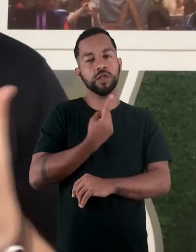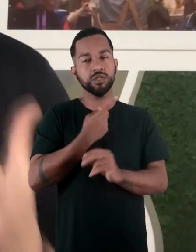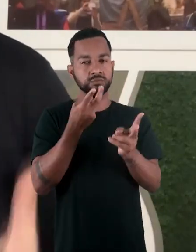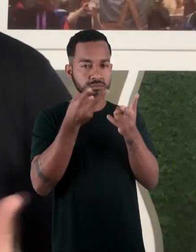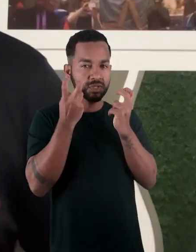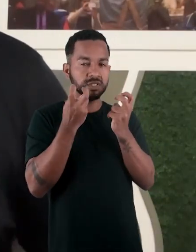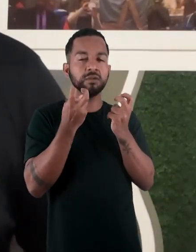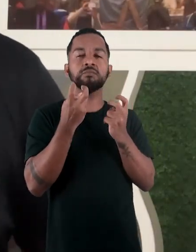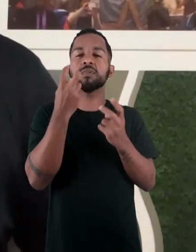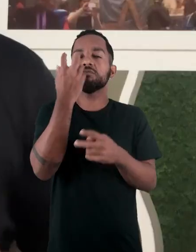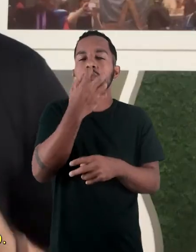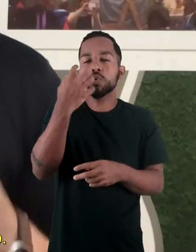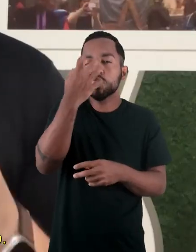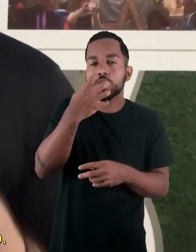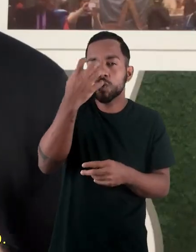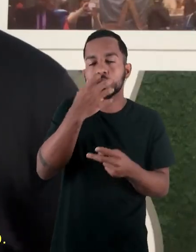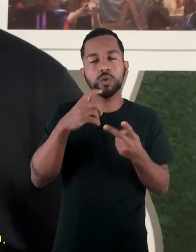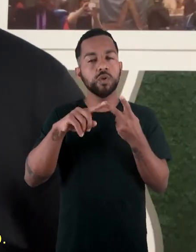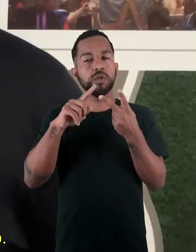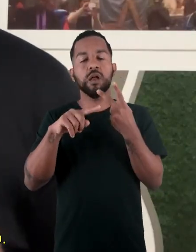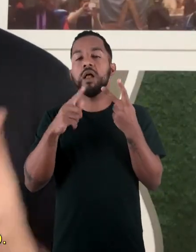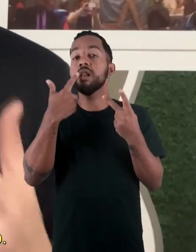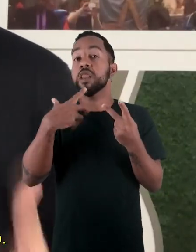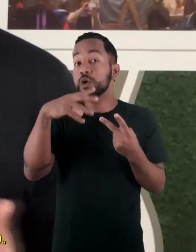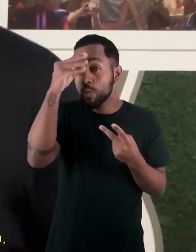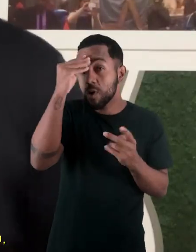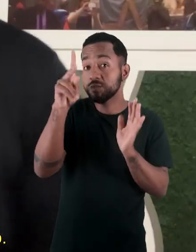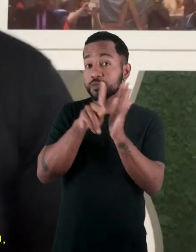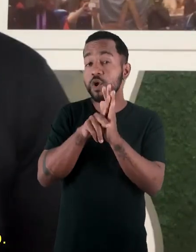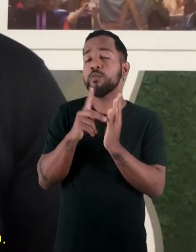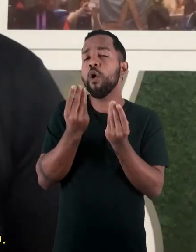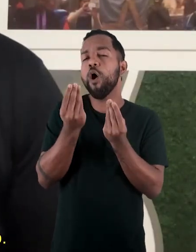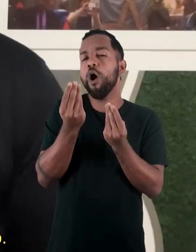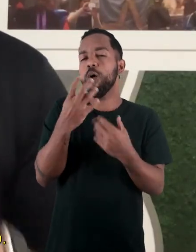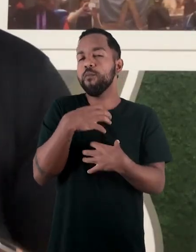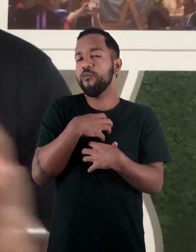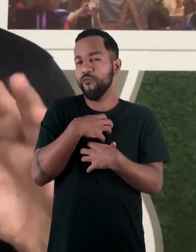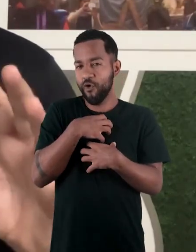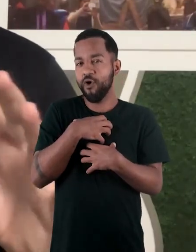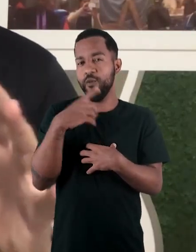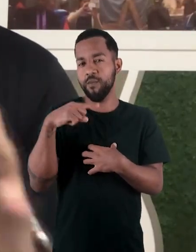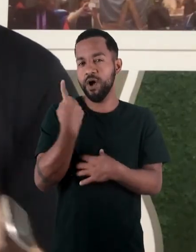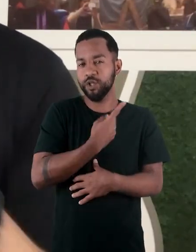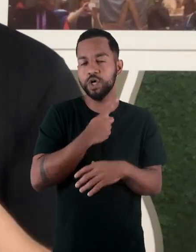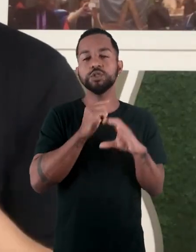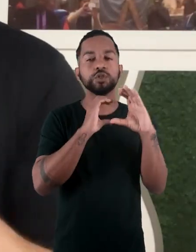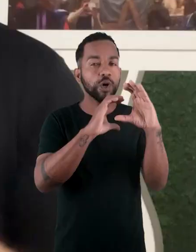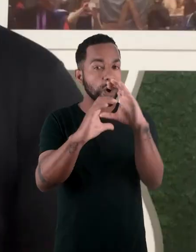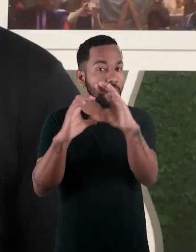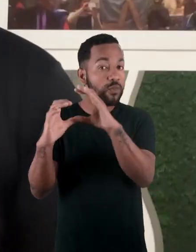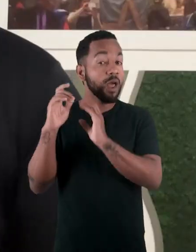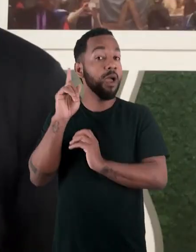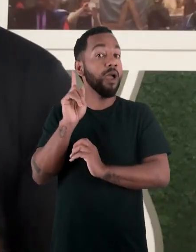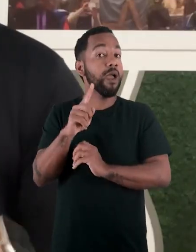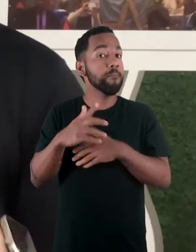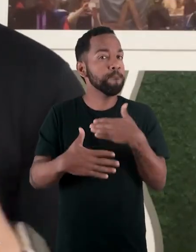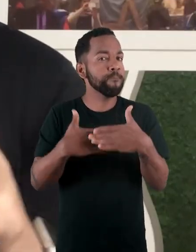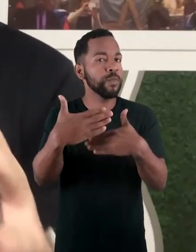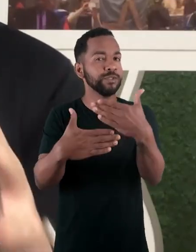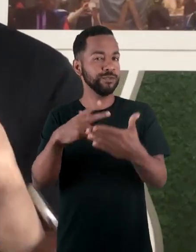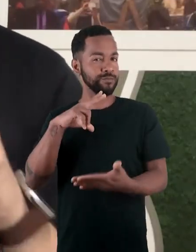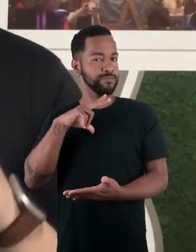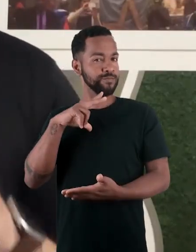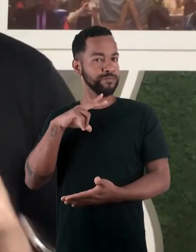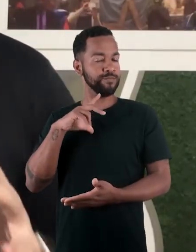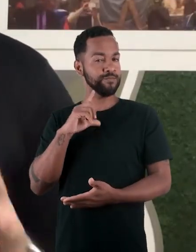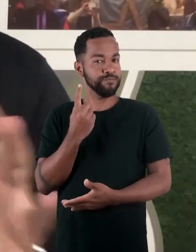perceber a nossa musicalidade, a nossa linguagem, qual é o nosso formato de comunicação. Isso é um processo pessoal. Cada um tem